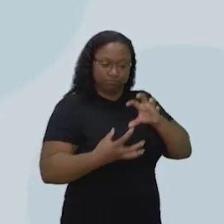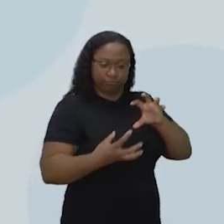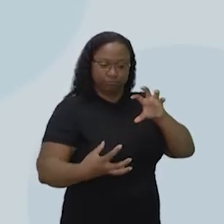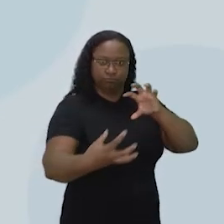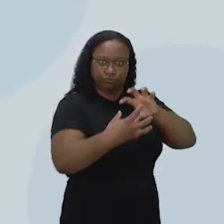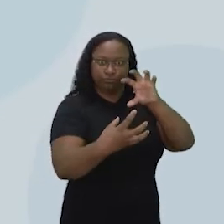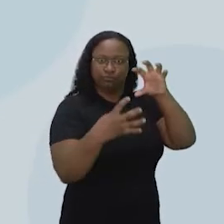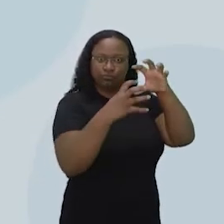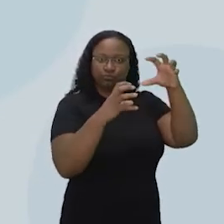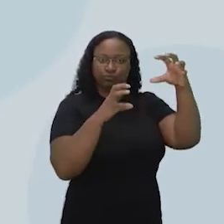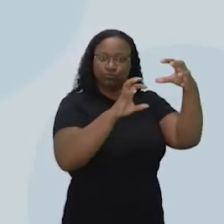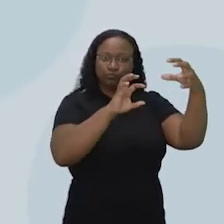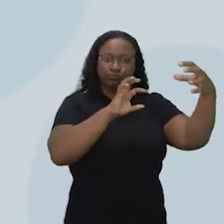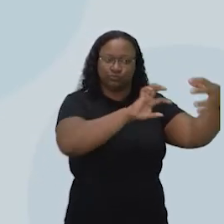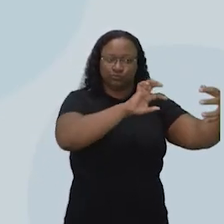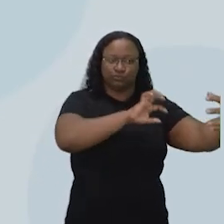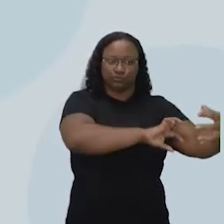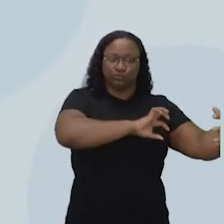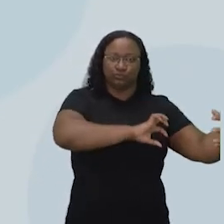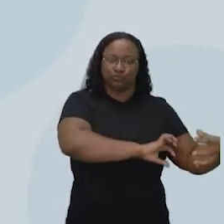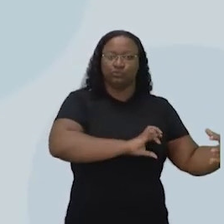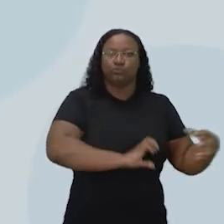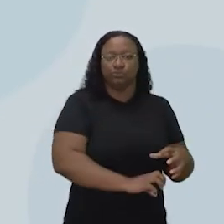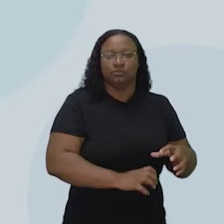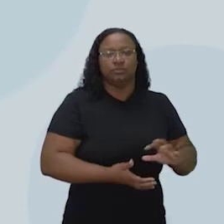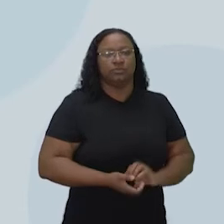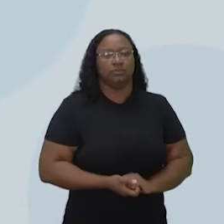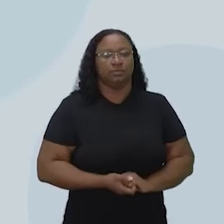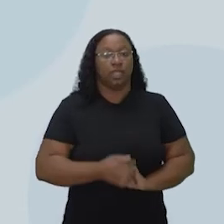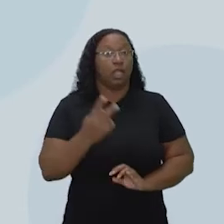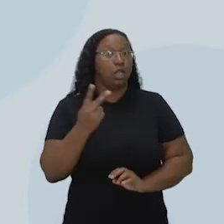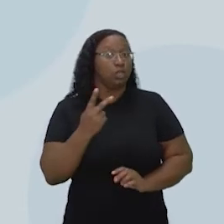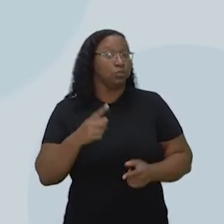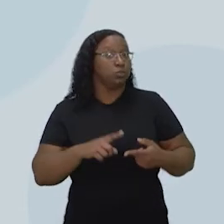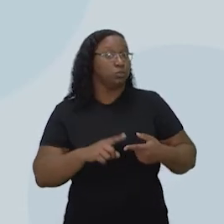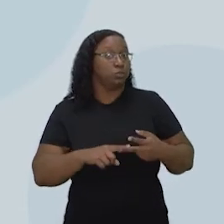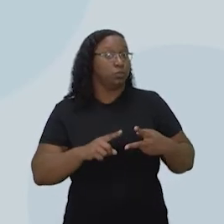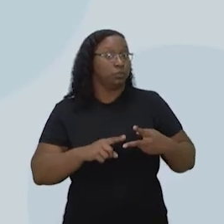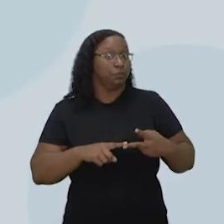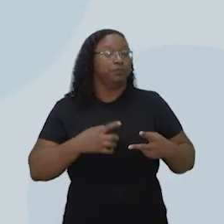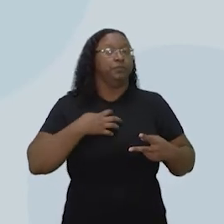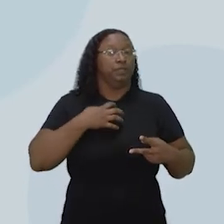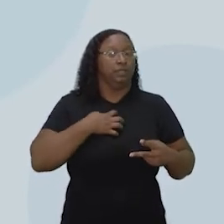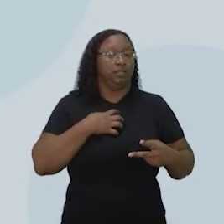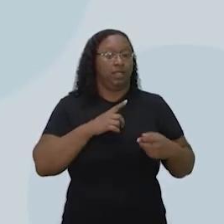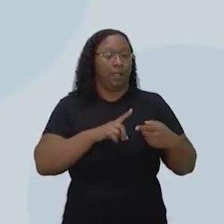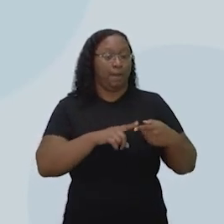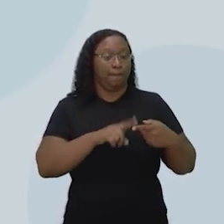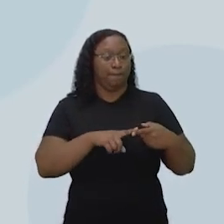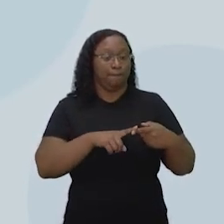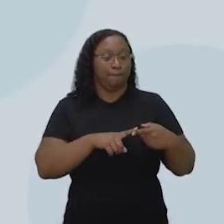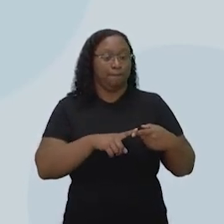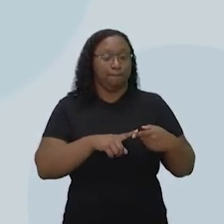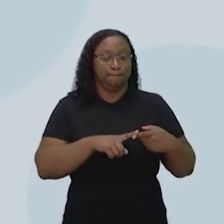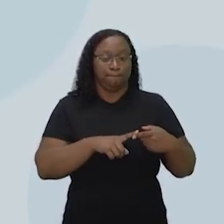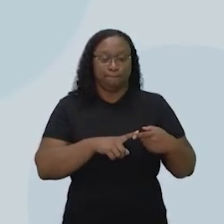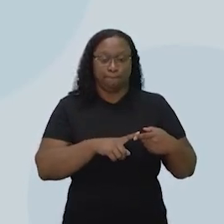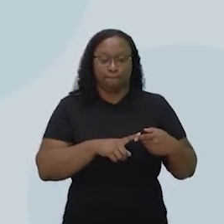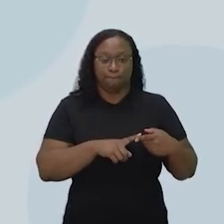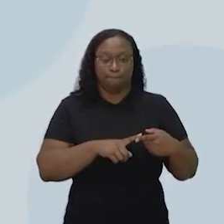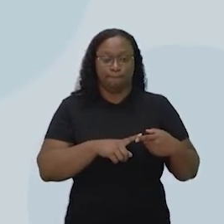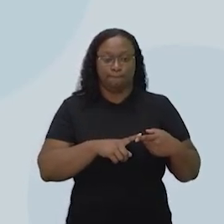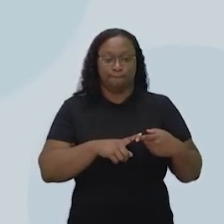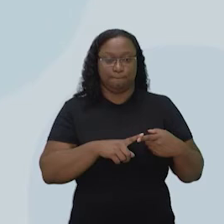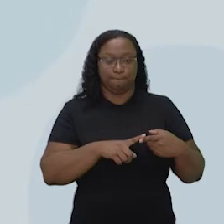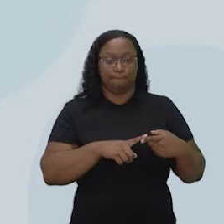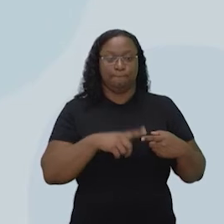duas formas, né, que a gente conhece aí de compactação, que são os pellets, que eles parecem umas coisas, vai